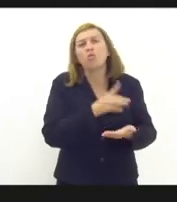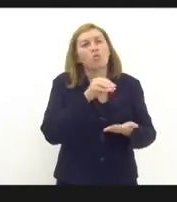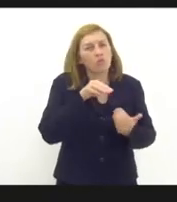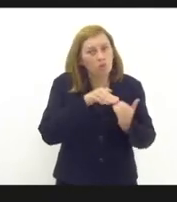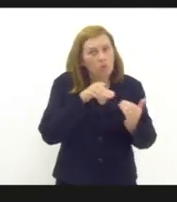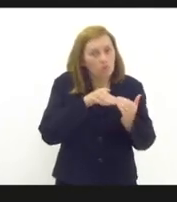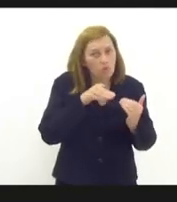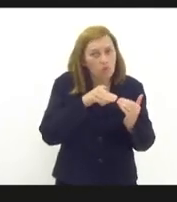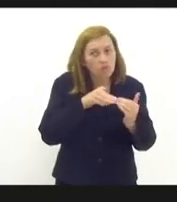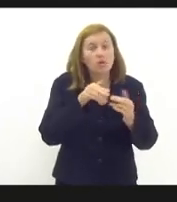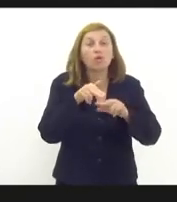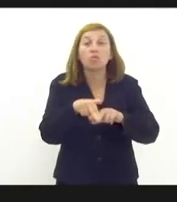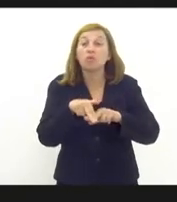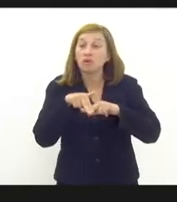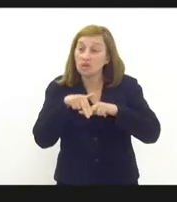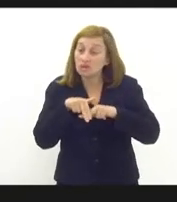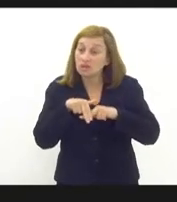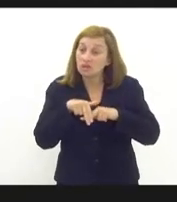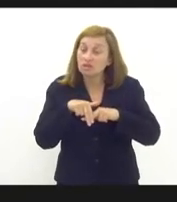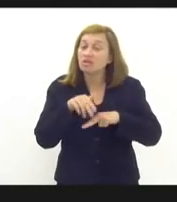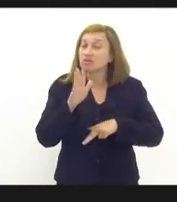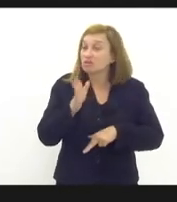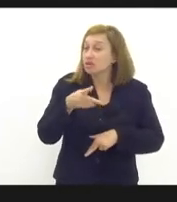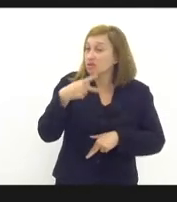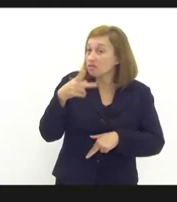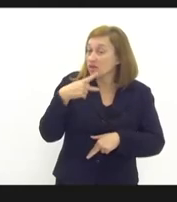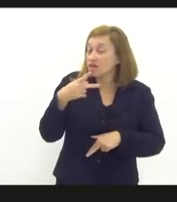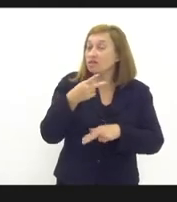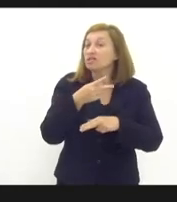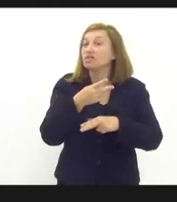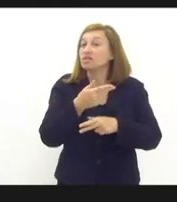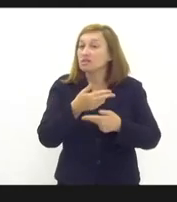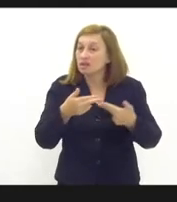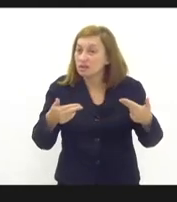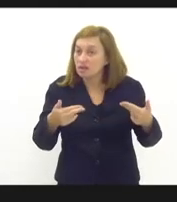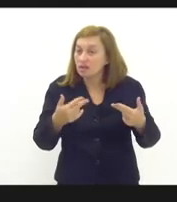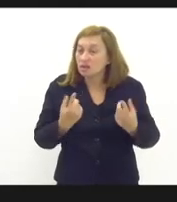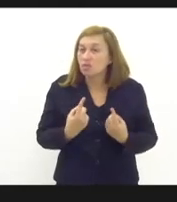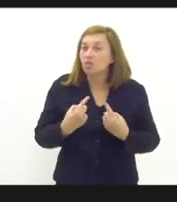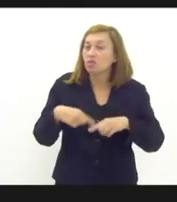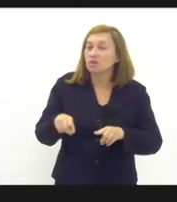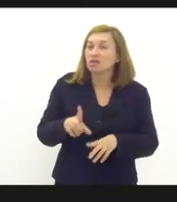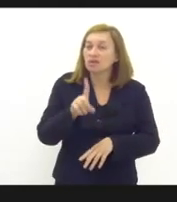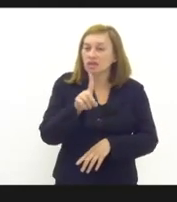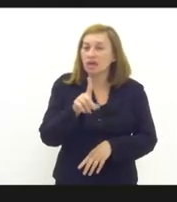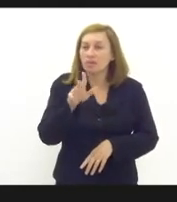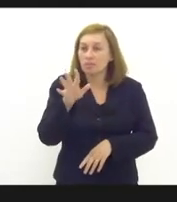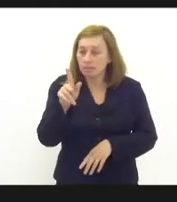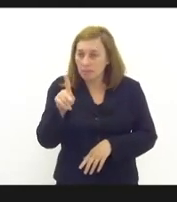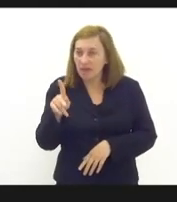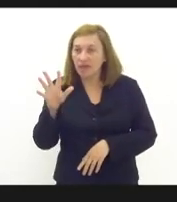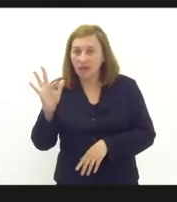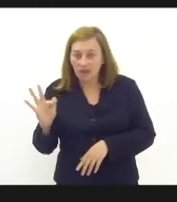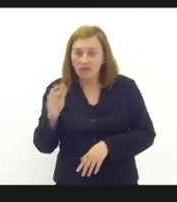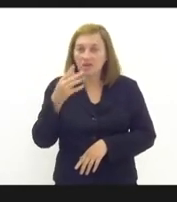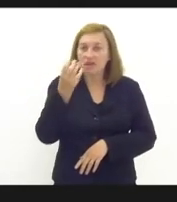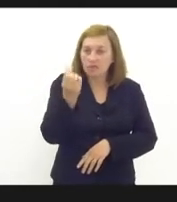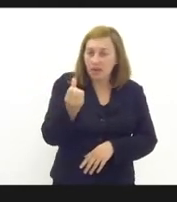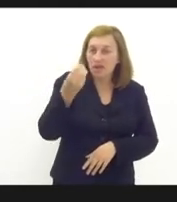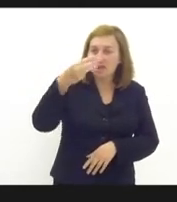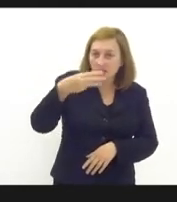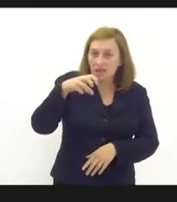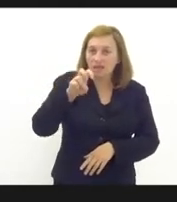Concordo. É por isso que eu já me manifestei várias vezes contra a DPF 635, contra esses que